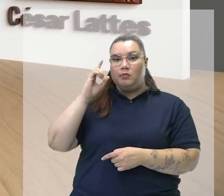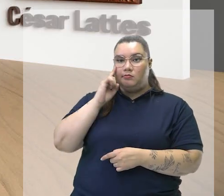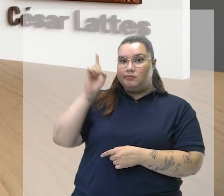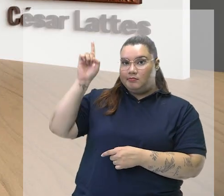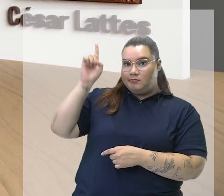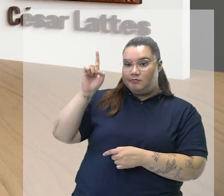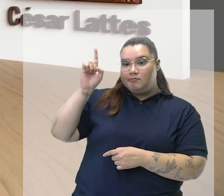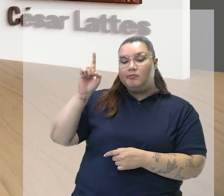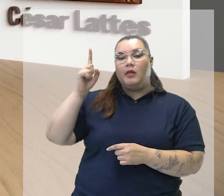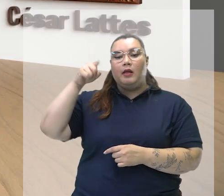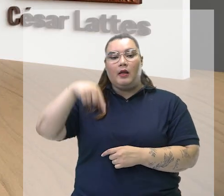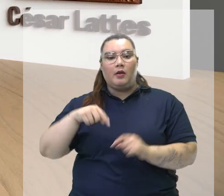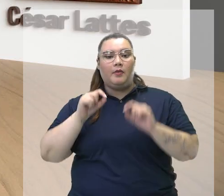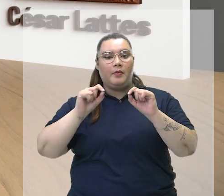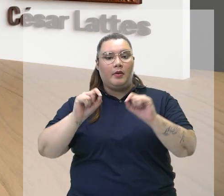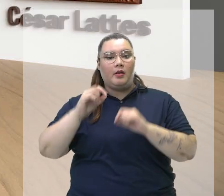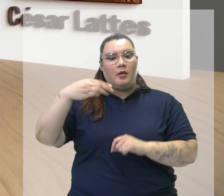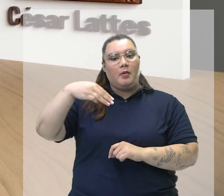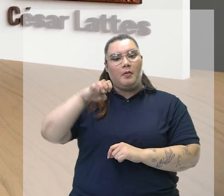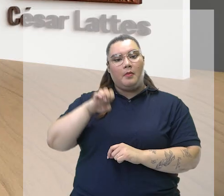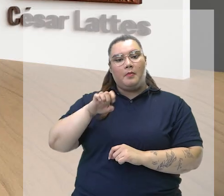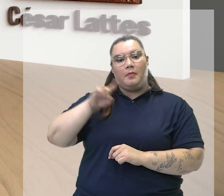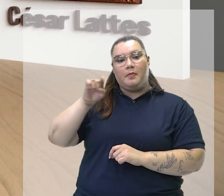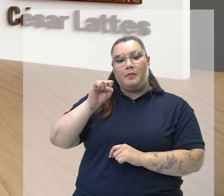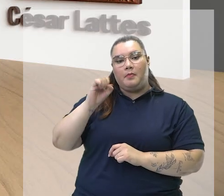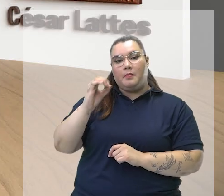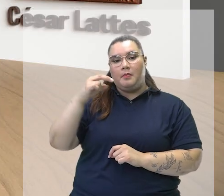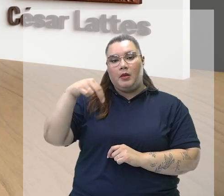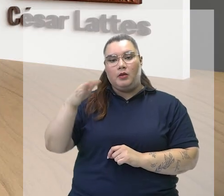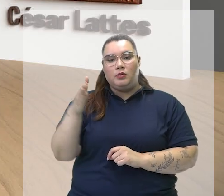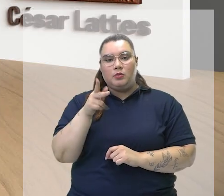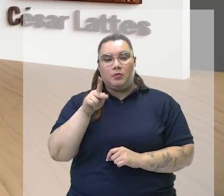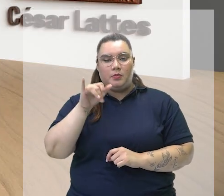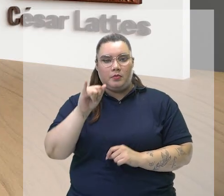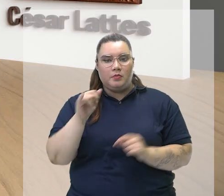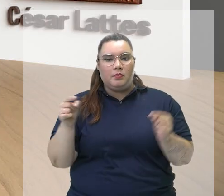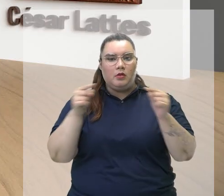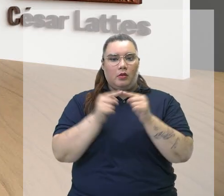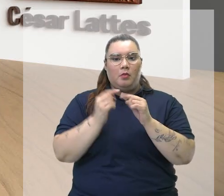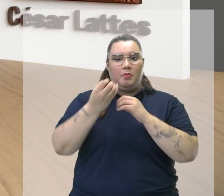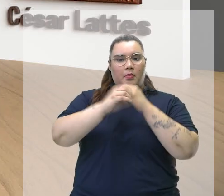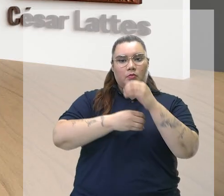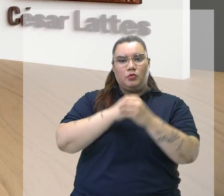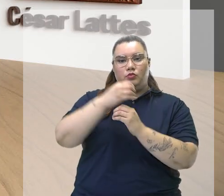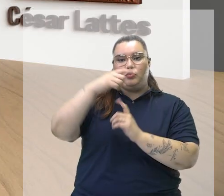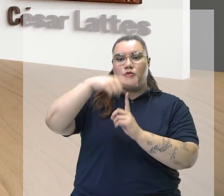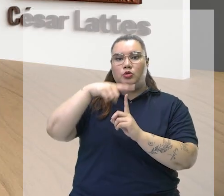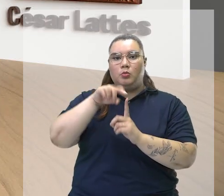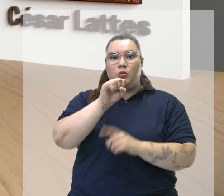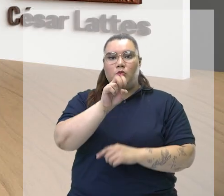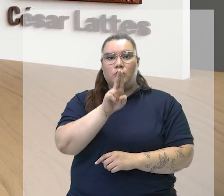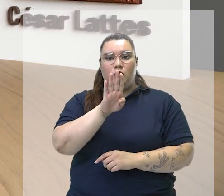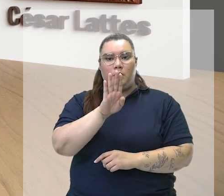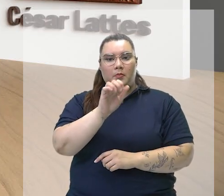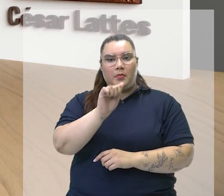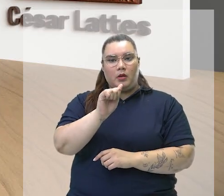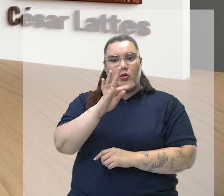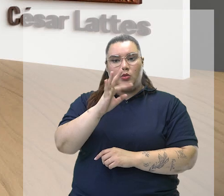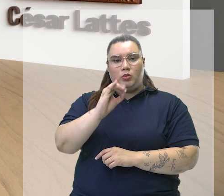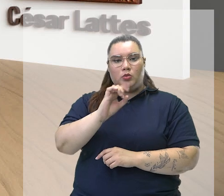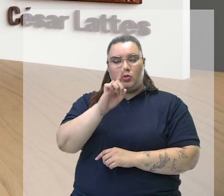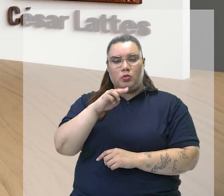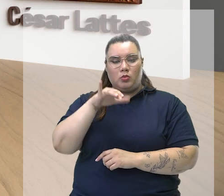César Lattice foi o meson pi, uma partícula subatômica responsável pela interação